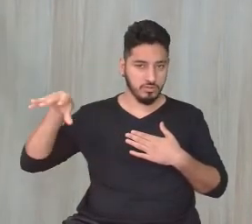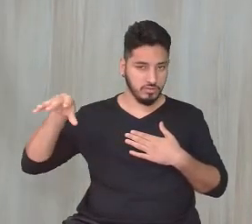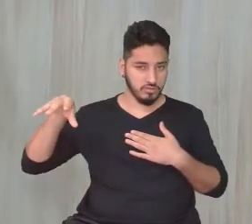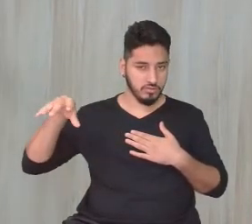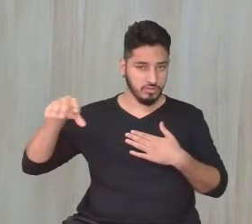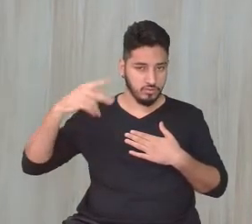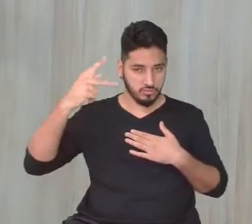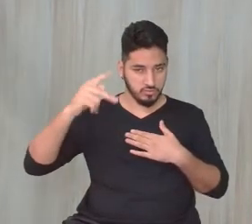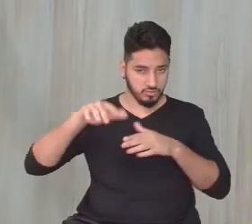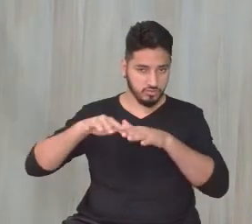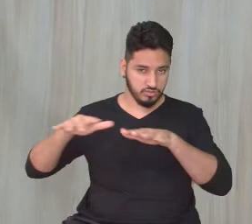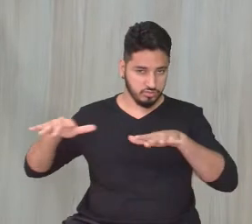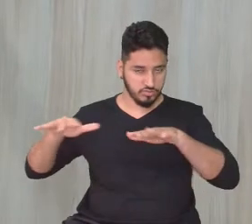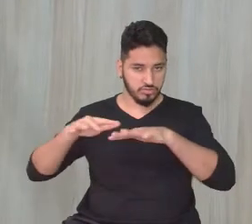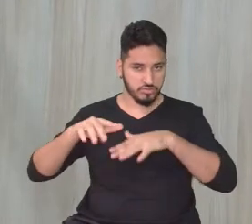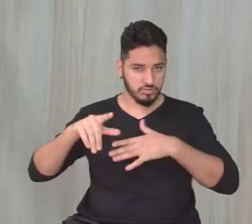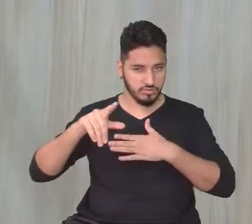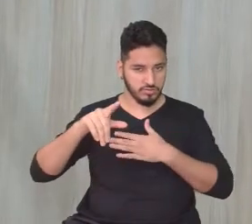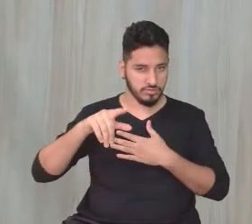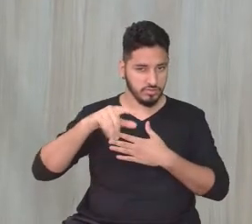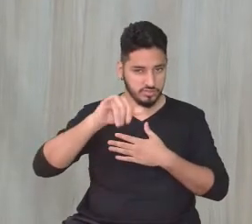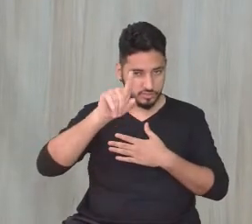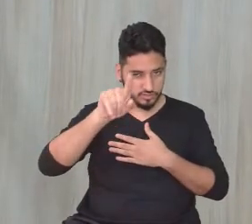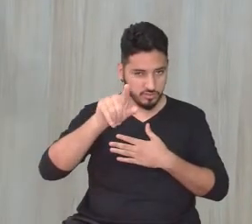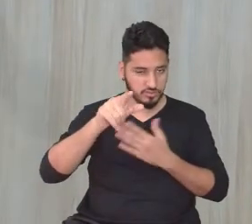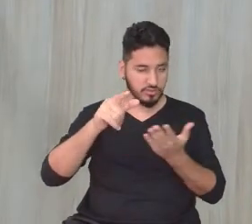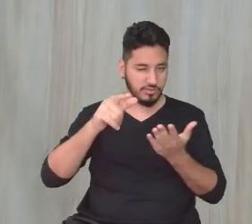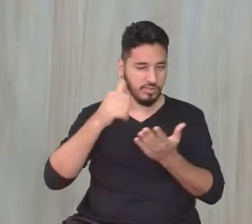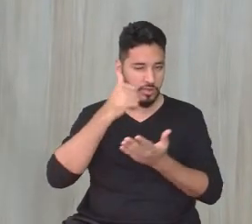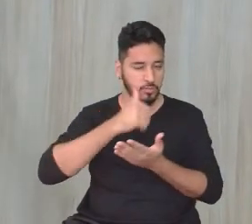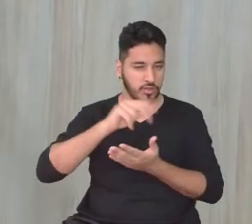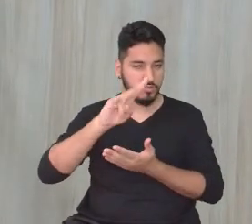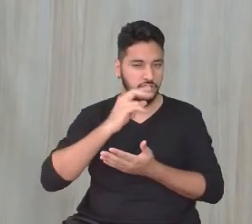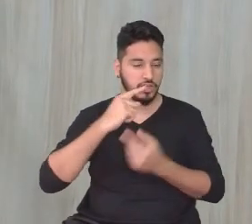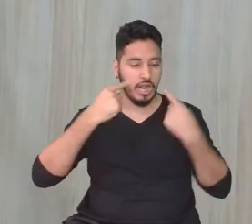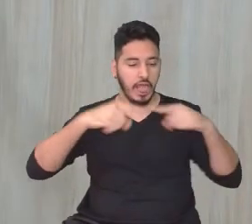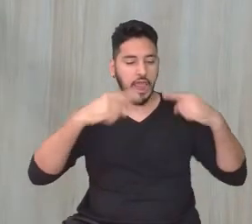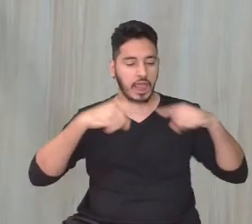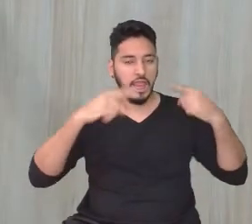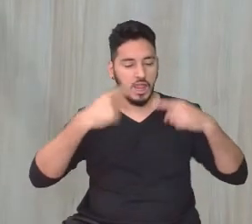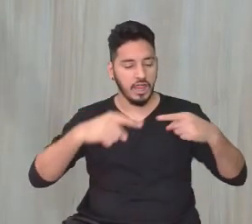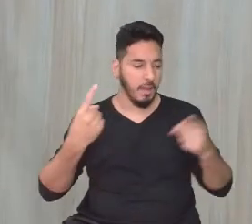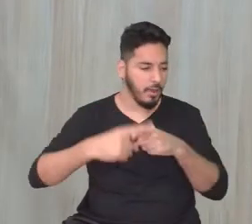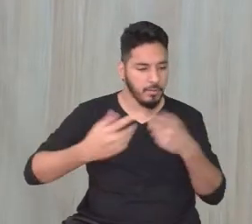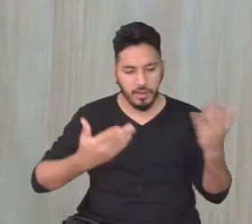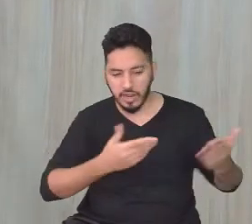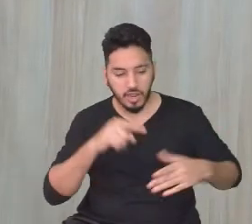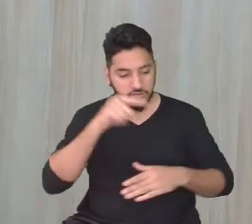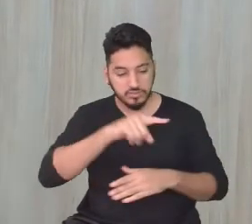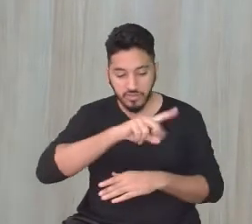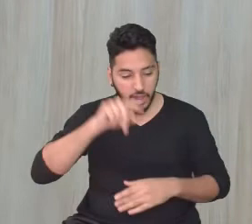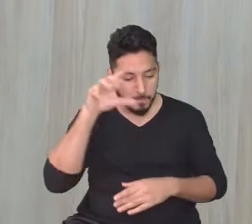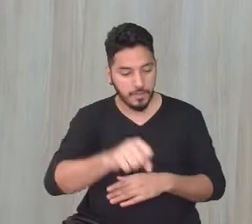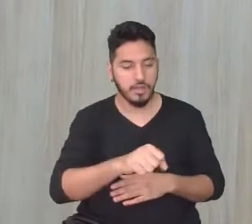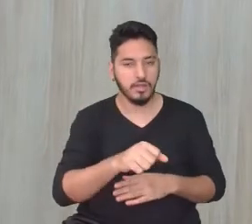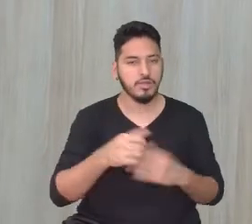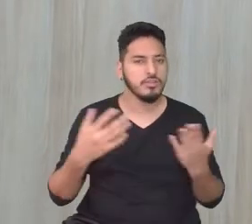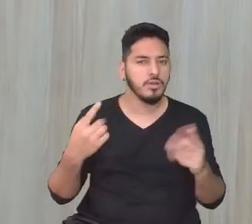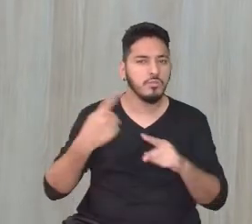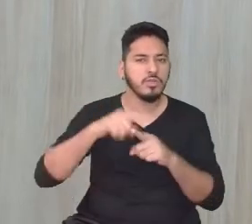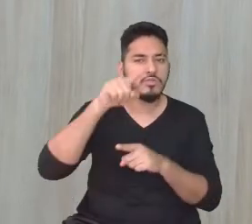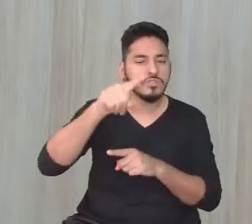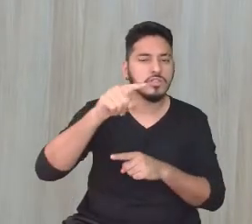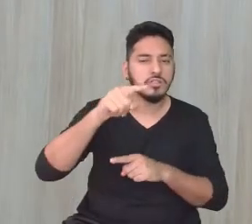chão ou vai jogar Joga para ver se a patroa não vai reclamar vai levar um grito logo lá voar levanta apanha e tá E